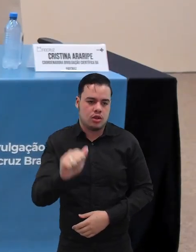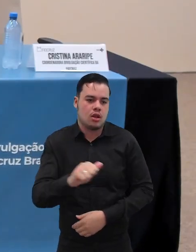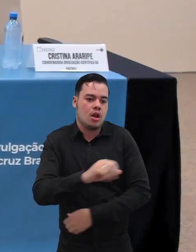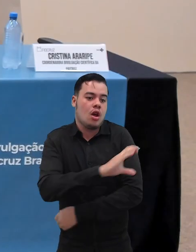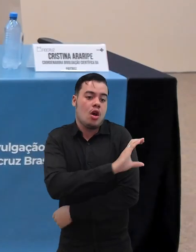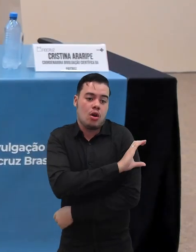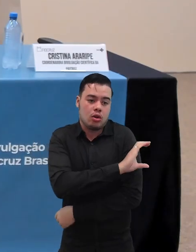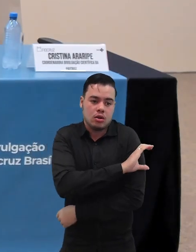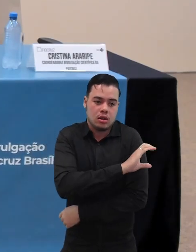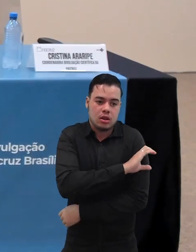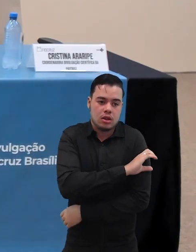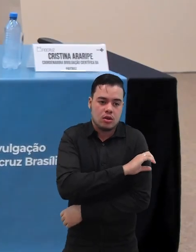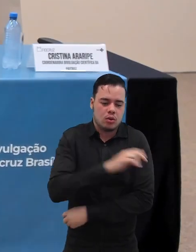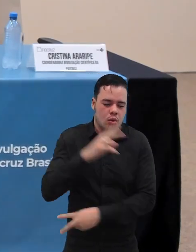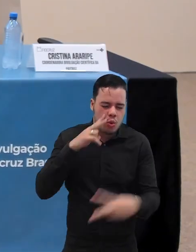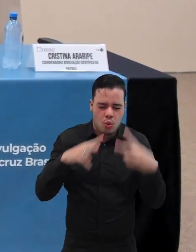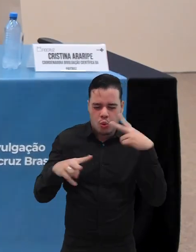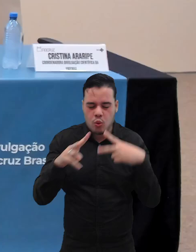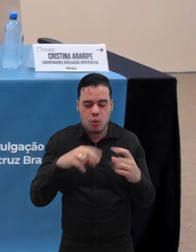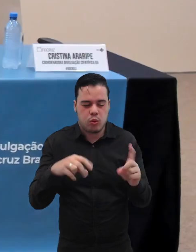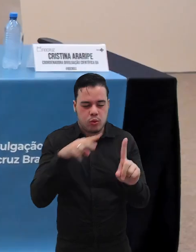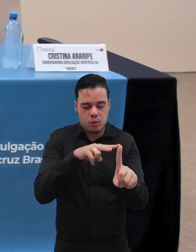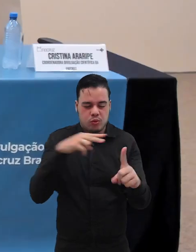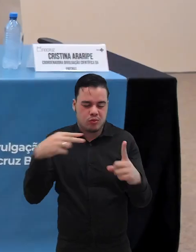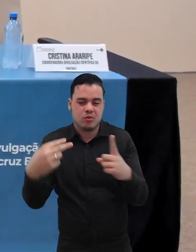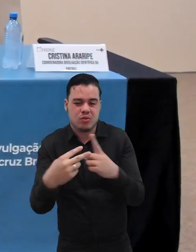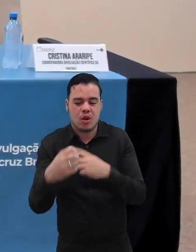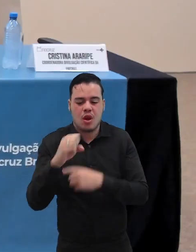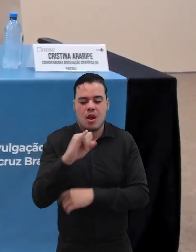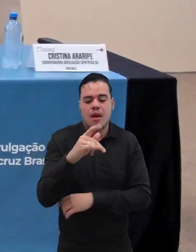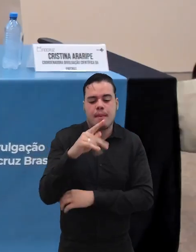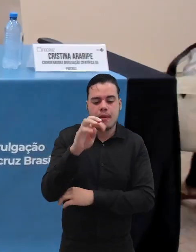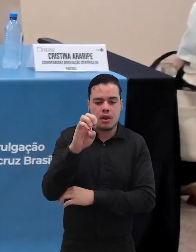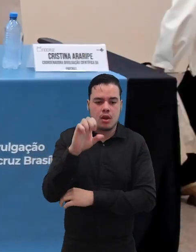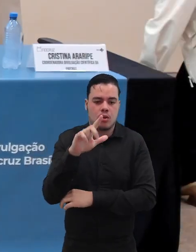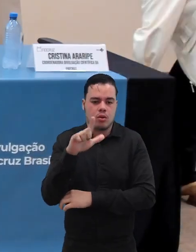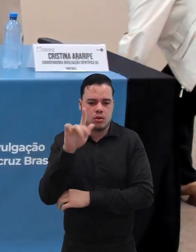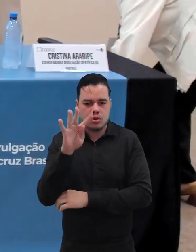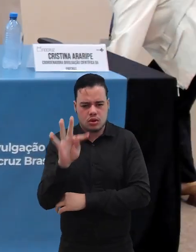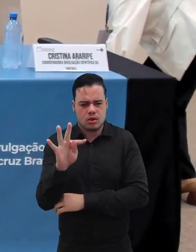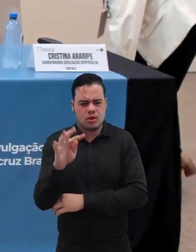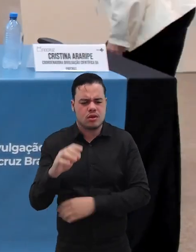científica da Vice-Presidência de Ensino, Informação e Comunicação da Fiocruz.